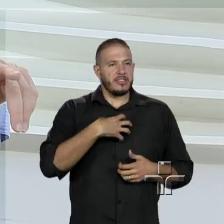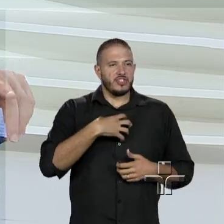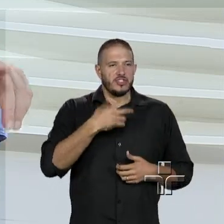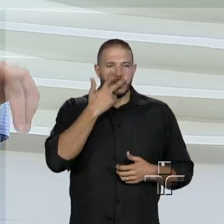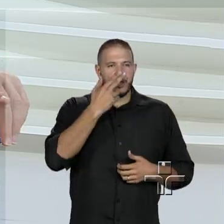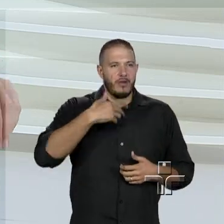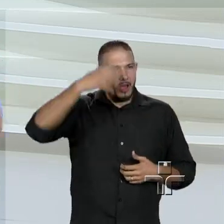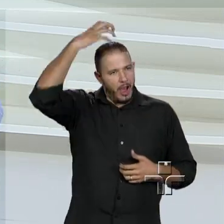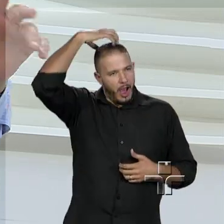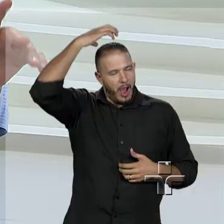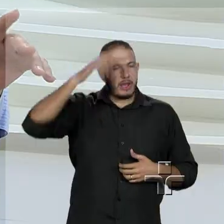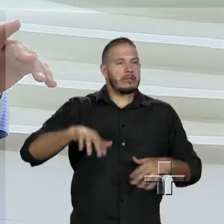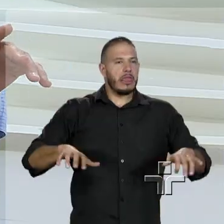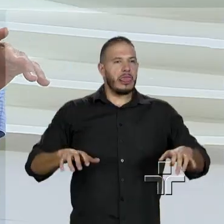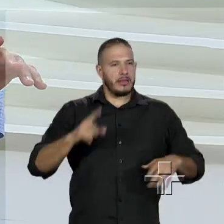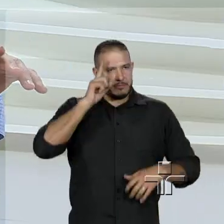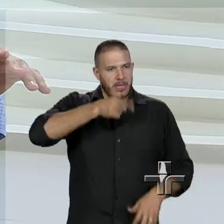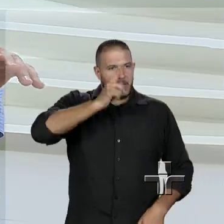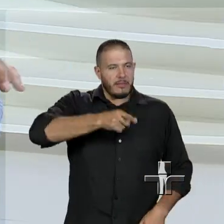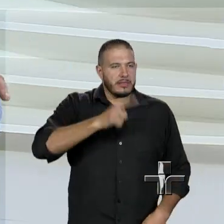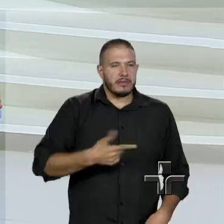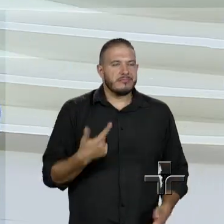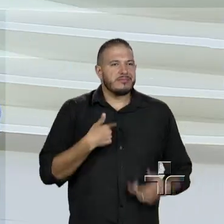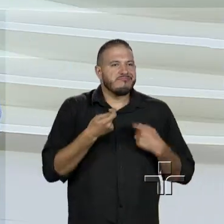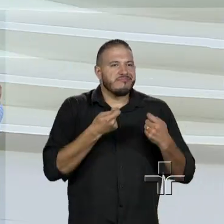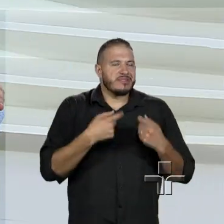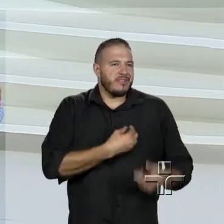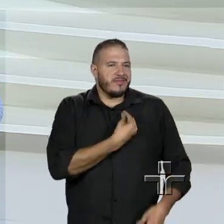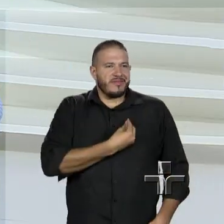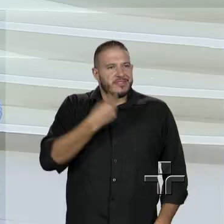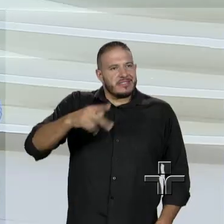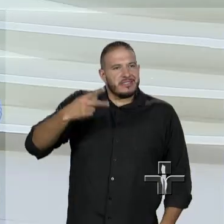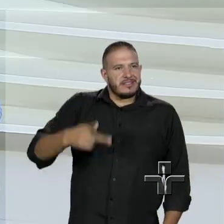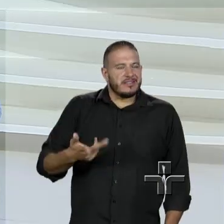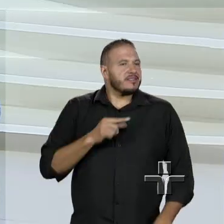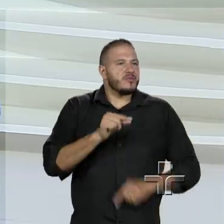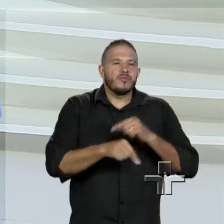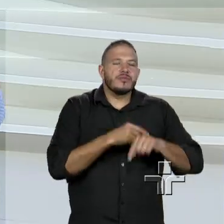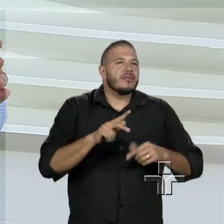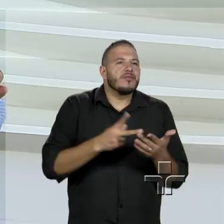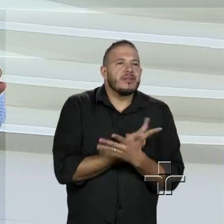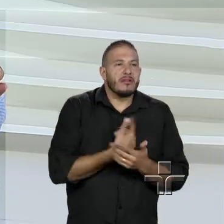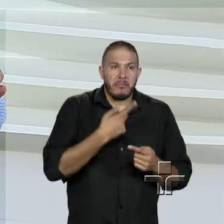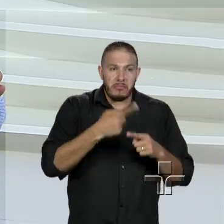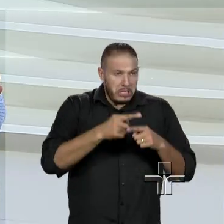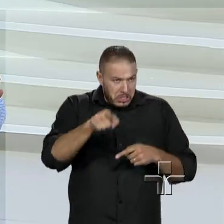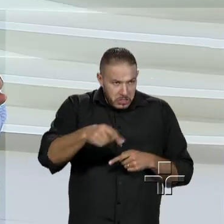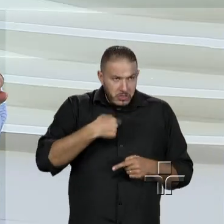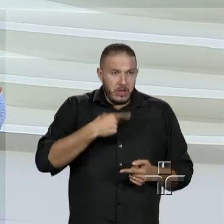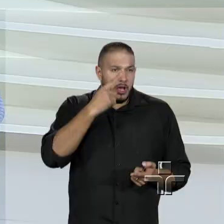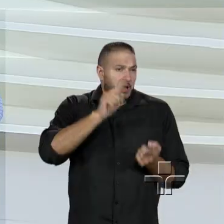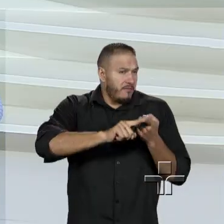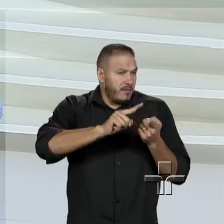mais, tá certo? Liquida com a vida dela. Então, o que acontece? Porque isso é vingança.